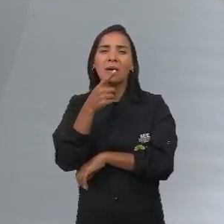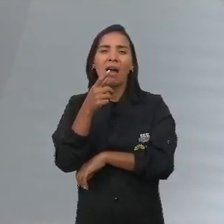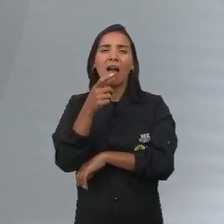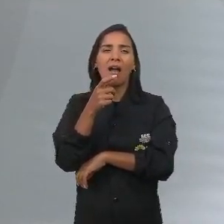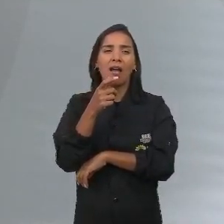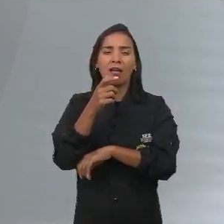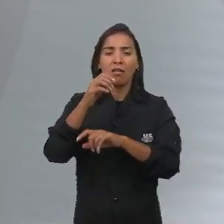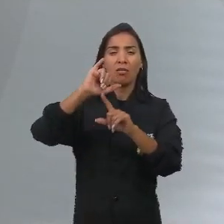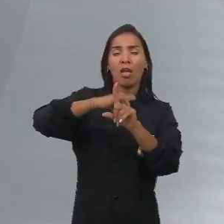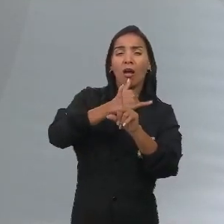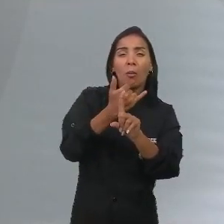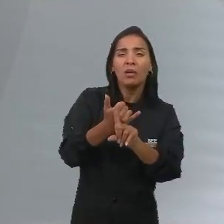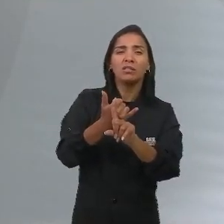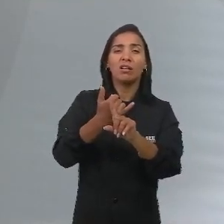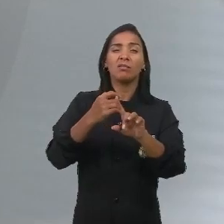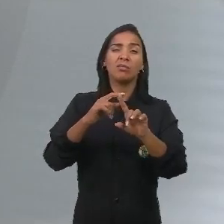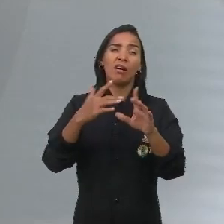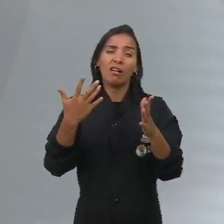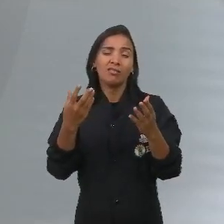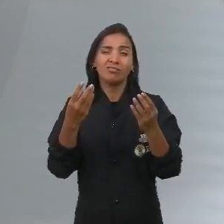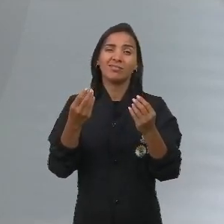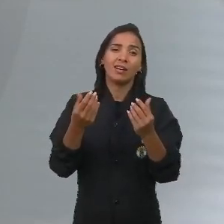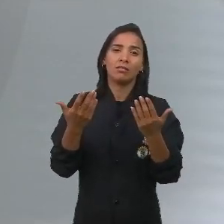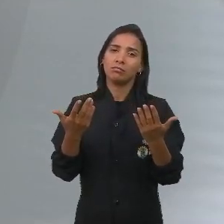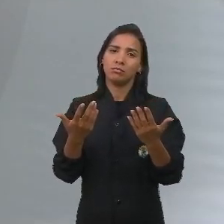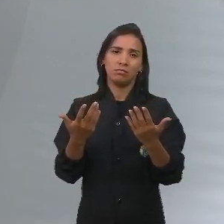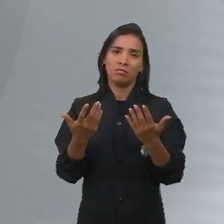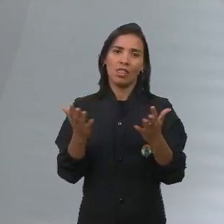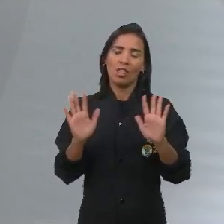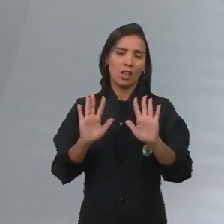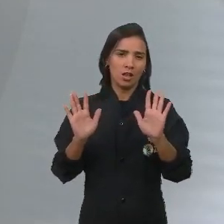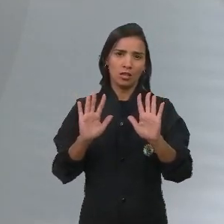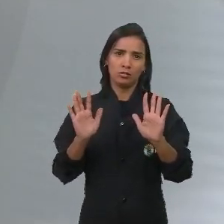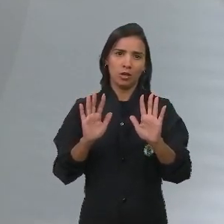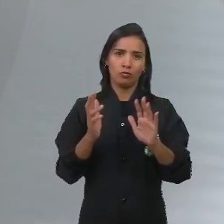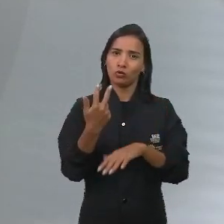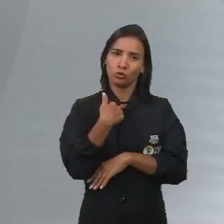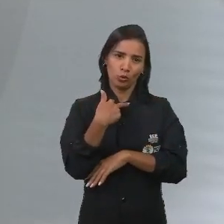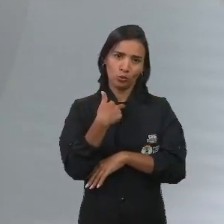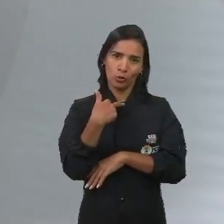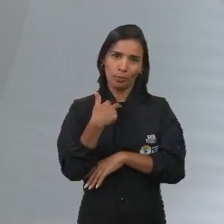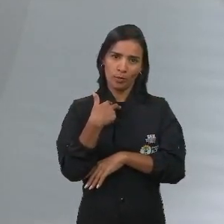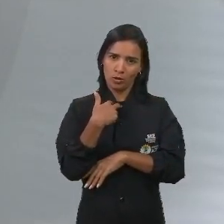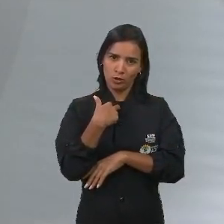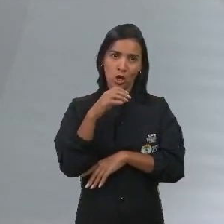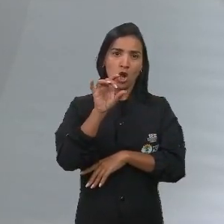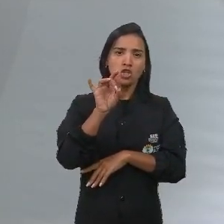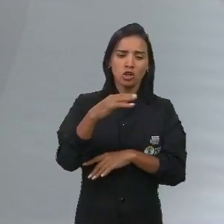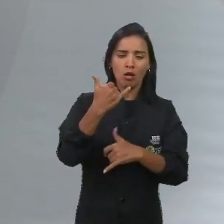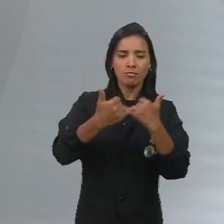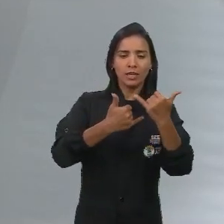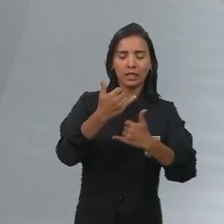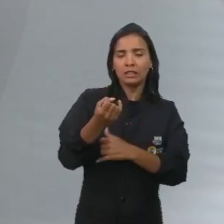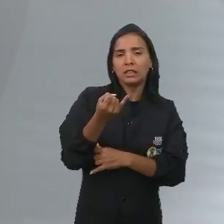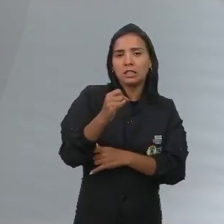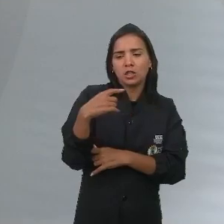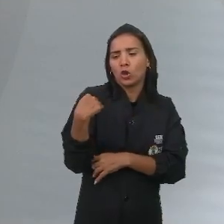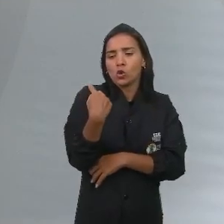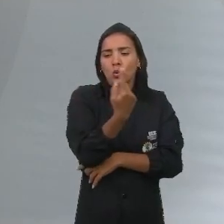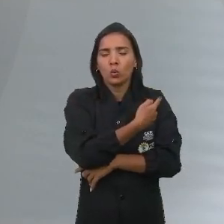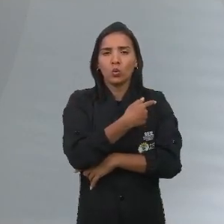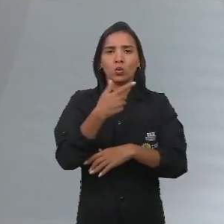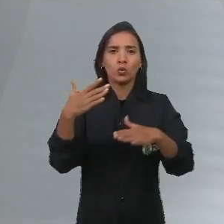de gordinho de Baixinho E aí Bat gente só é brincadeira quando todos os envolvidos estão se